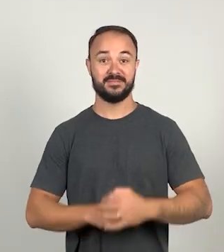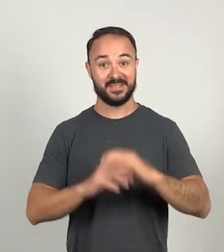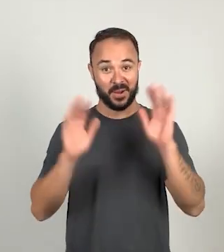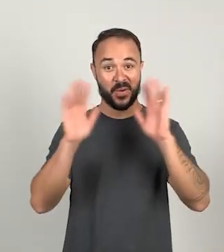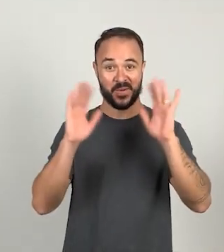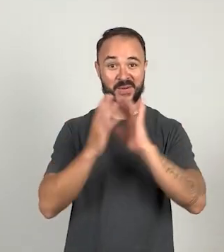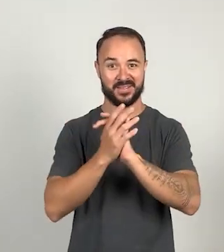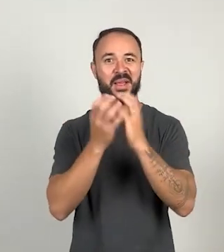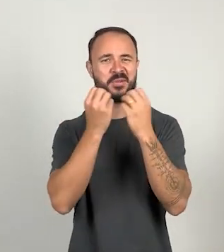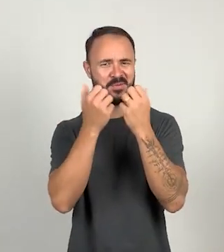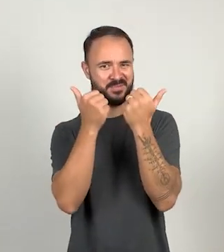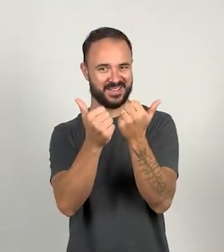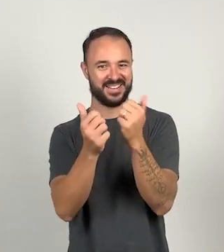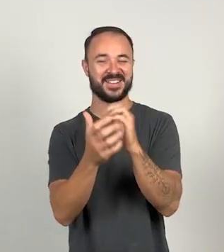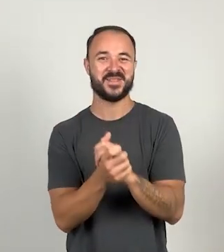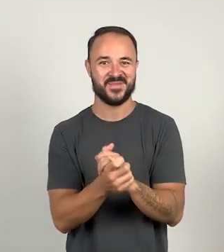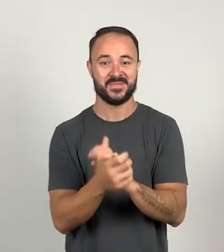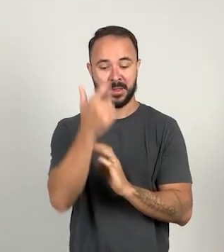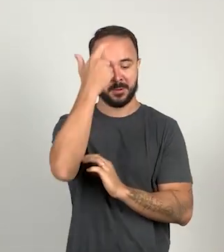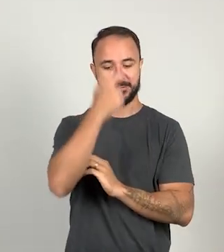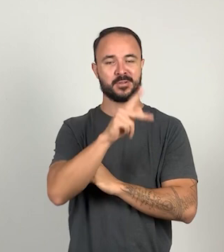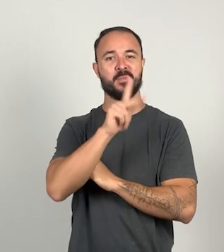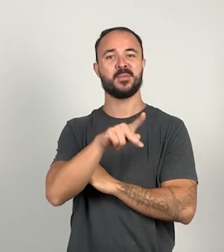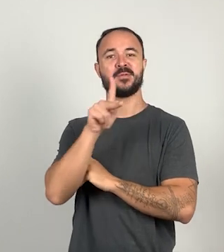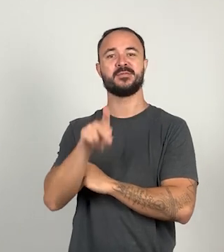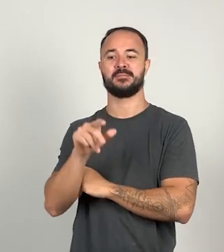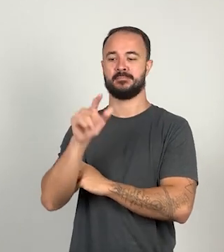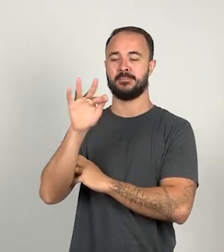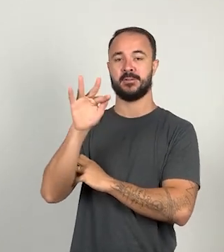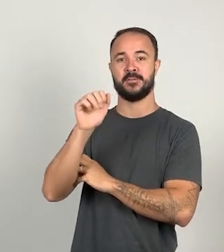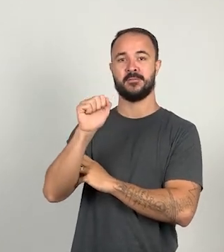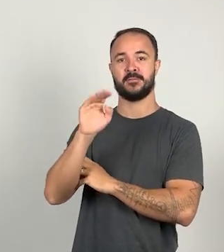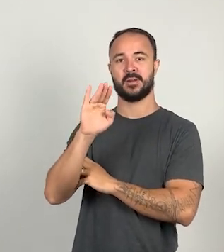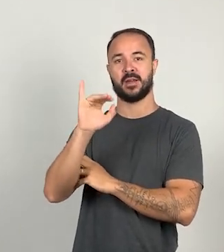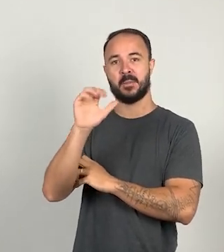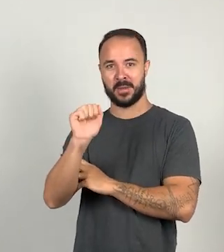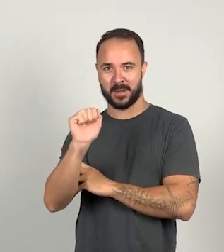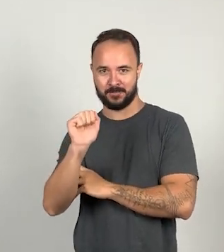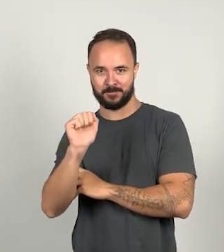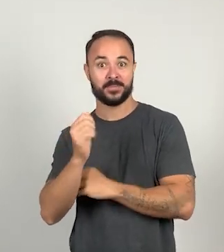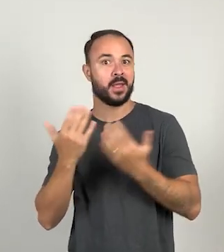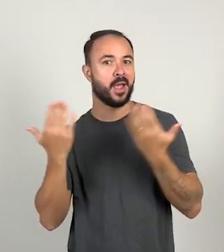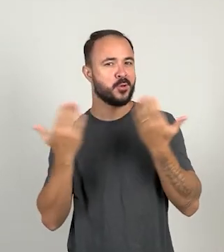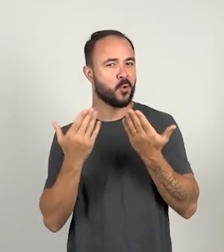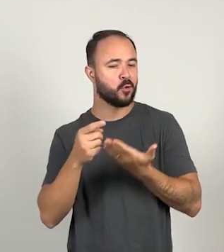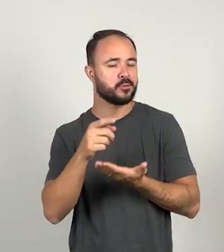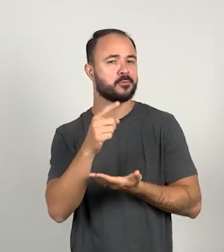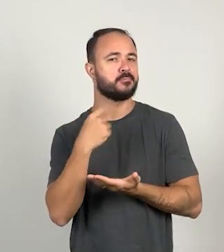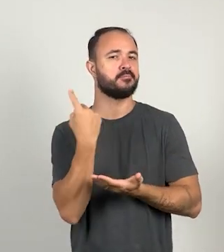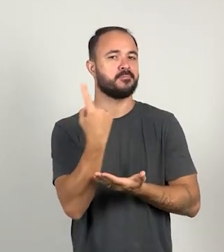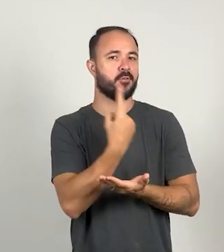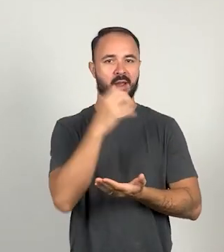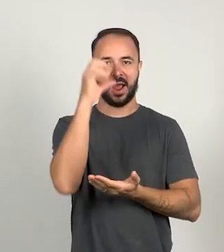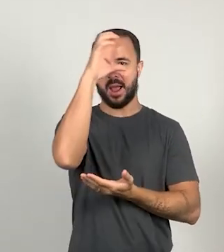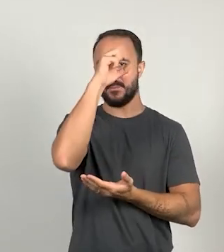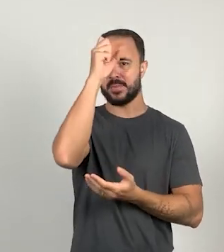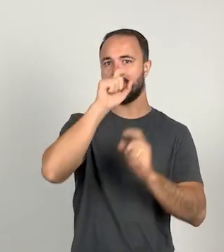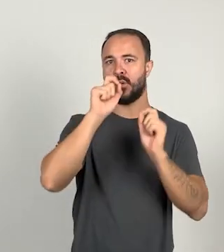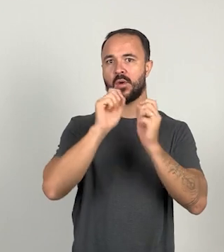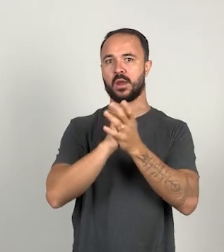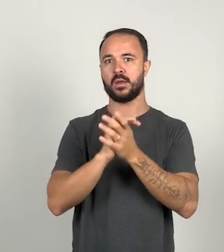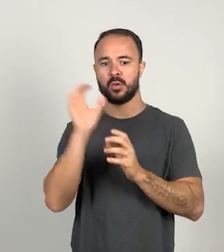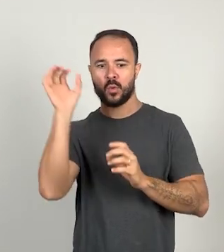Oi, crianças! Tudo bem com vocês? Eu sou a tia Fábia e hoje vamos aprender os sons